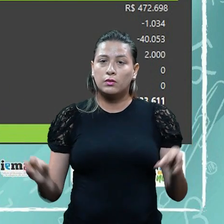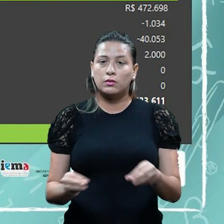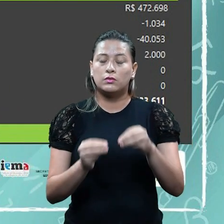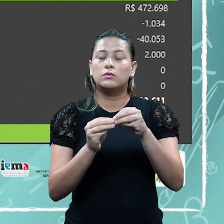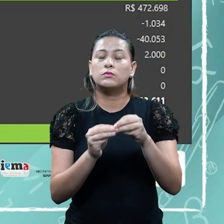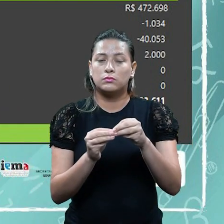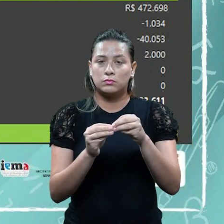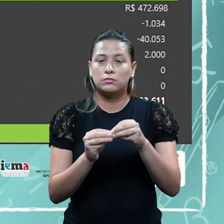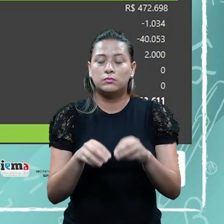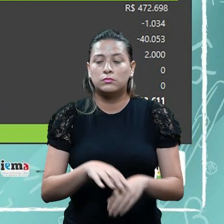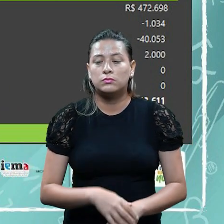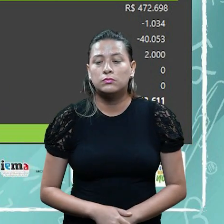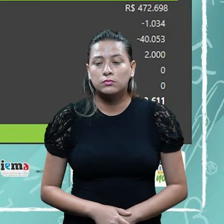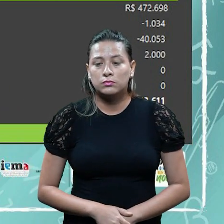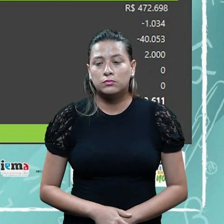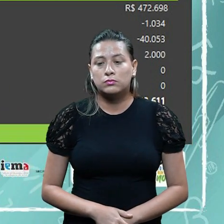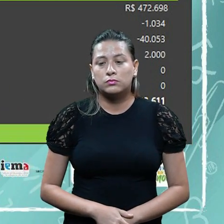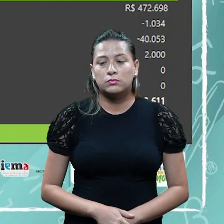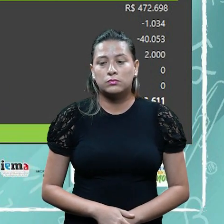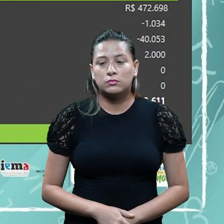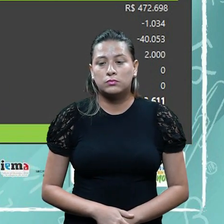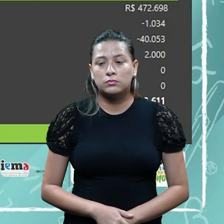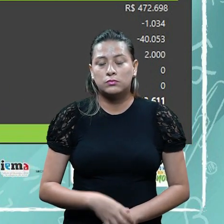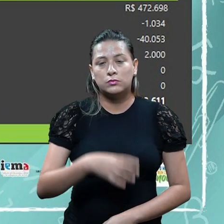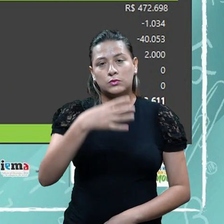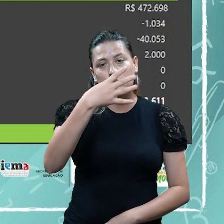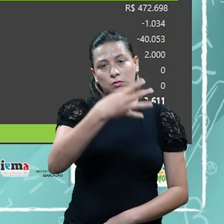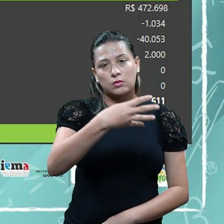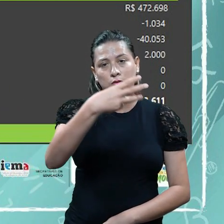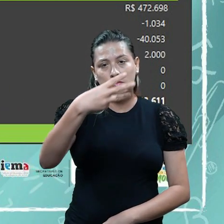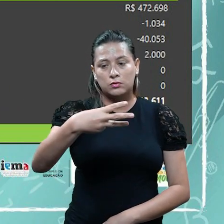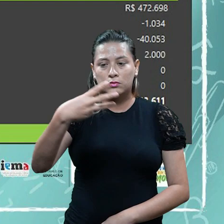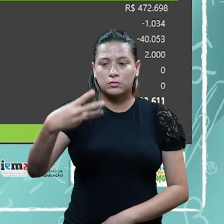totalizaram um acumulado parcial anual, R$